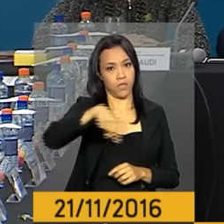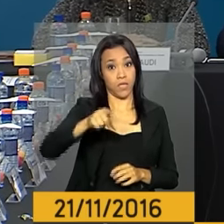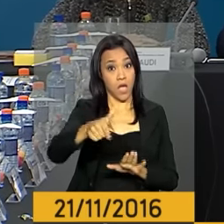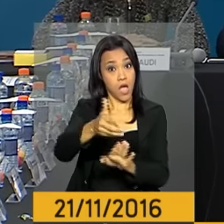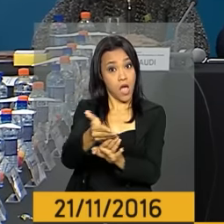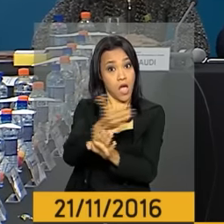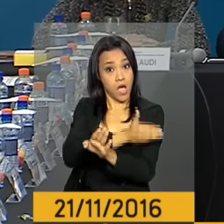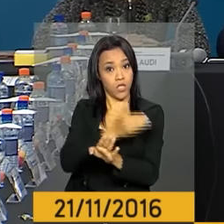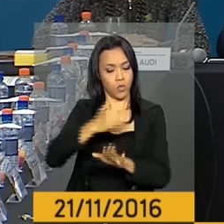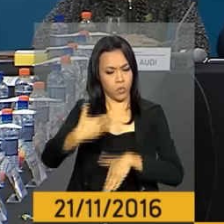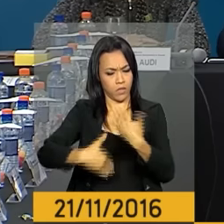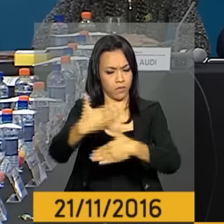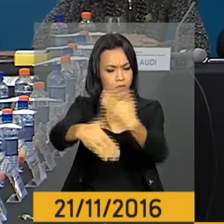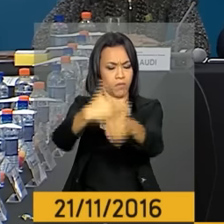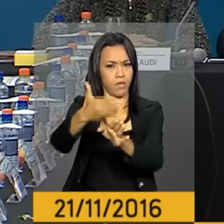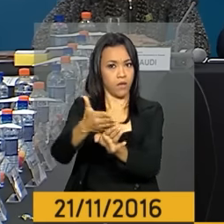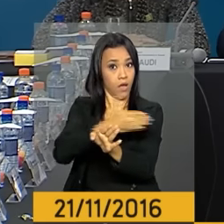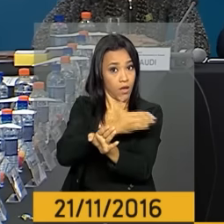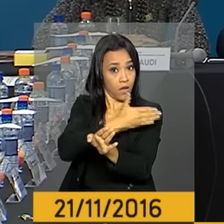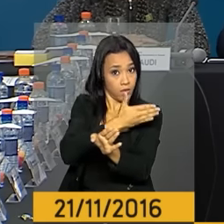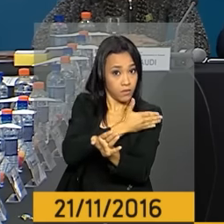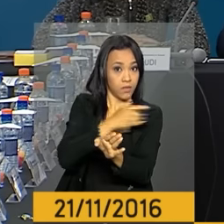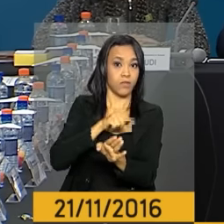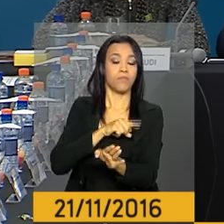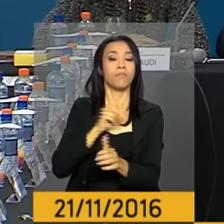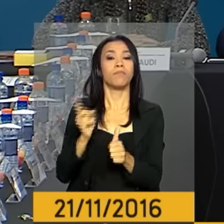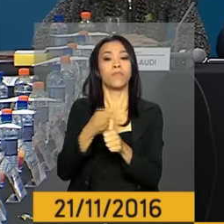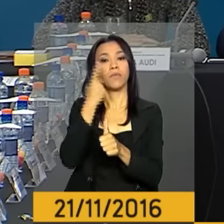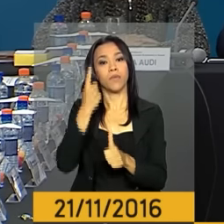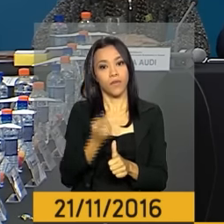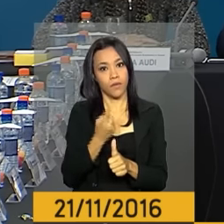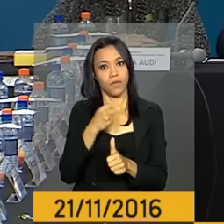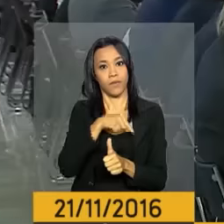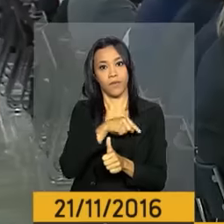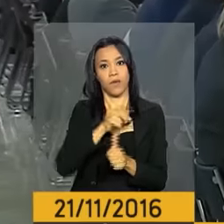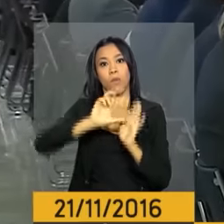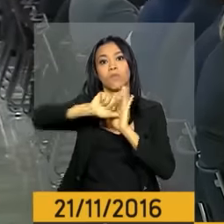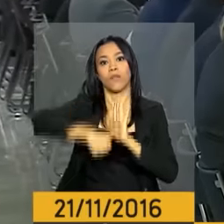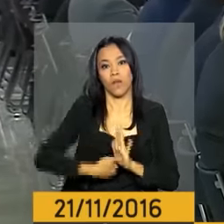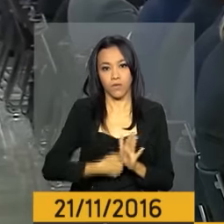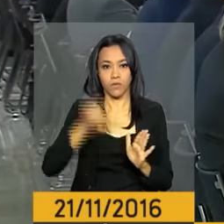crescimento, impõe-se vencer a recessão.